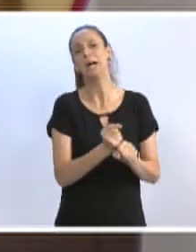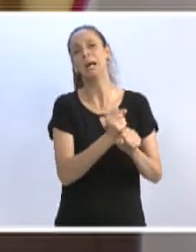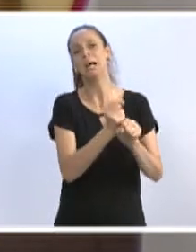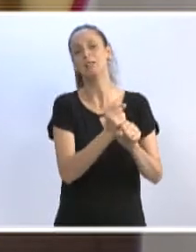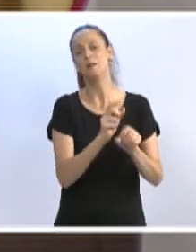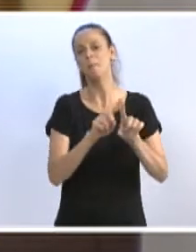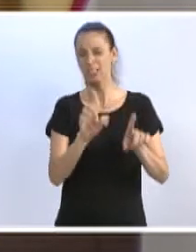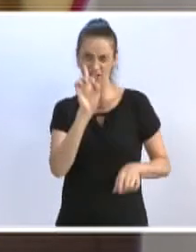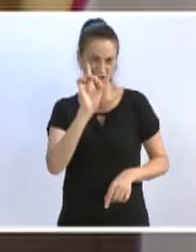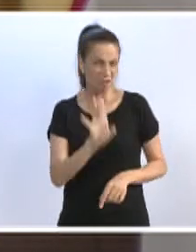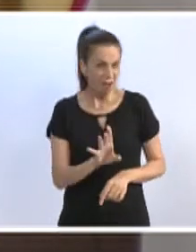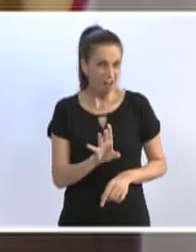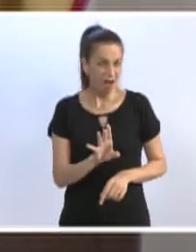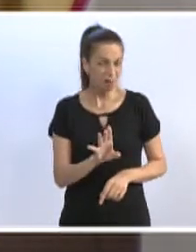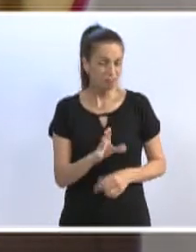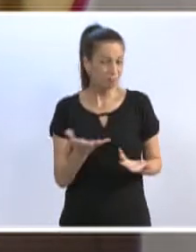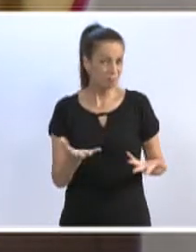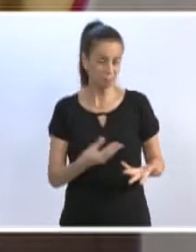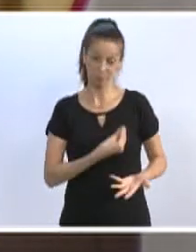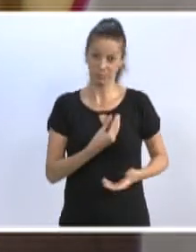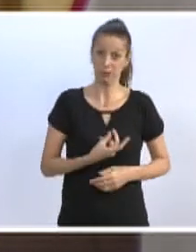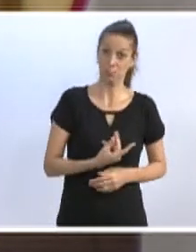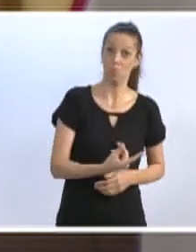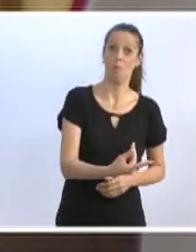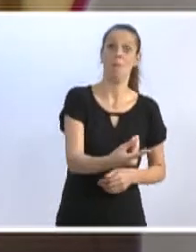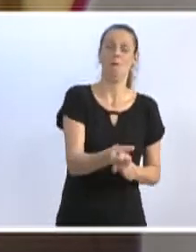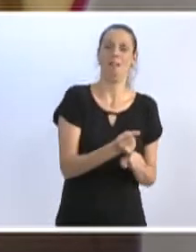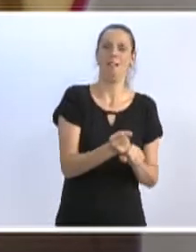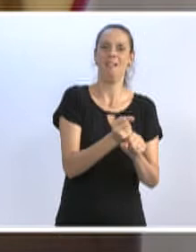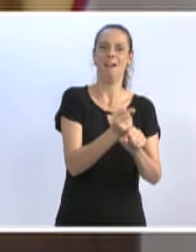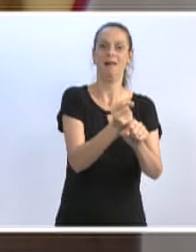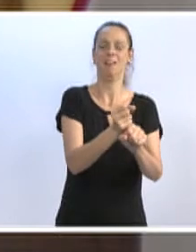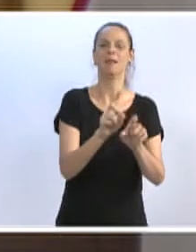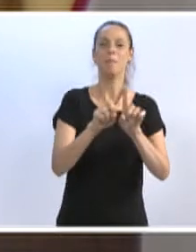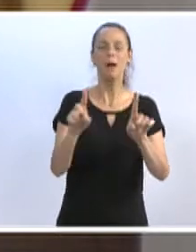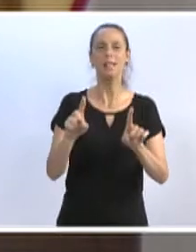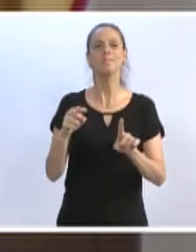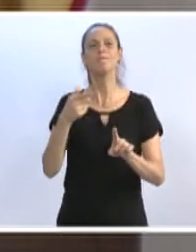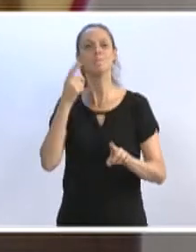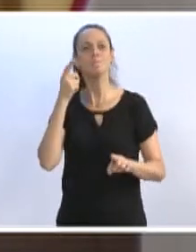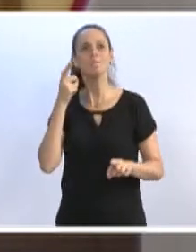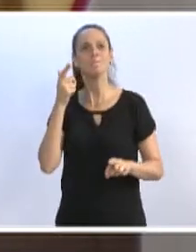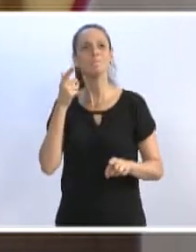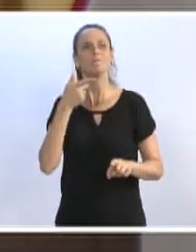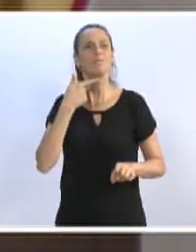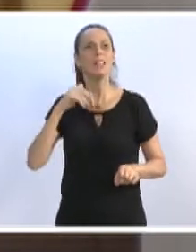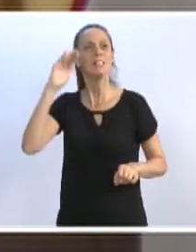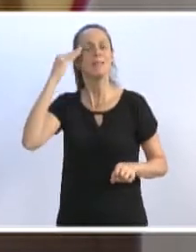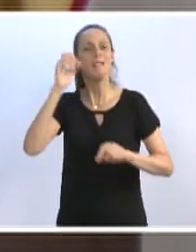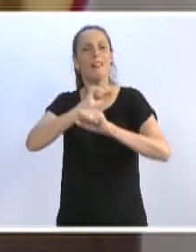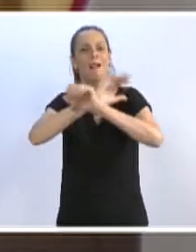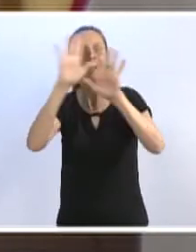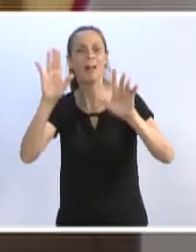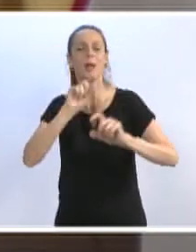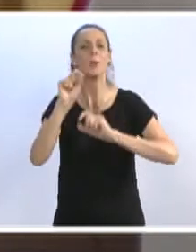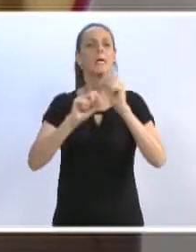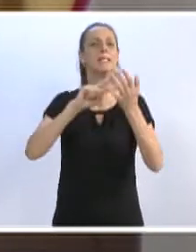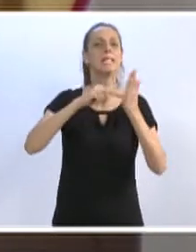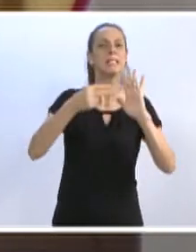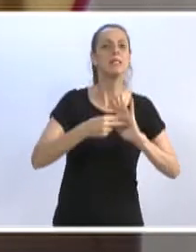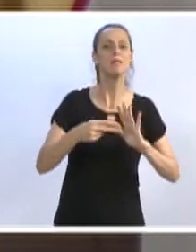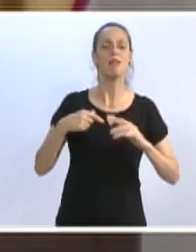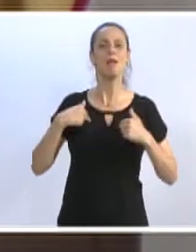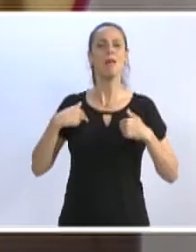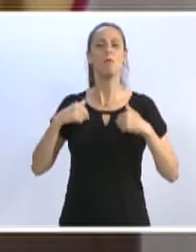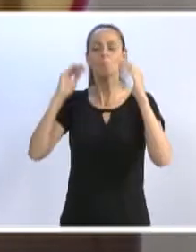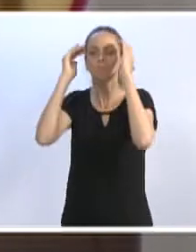só isto? Sim, vida longa. Queremos entender o sentido, honra o teu pai e tua mãe. O que significa esta